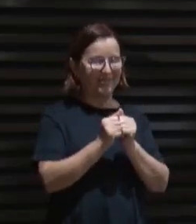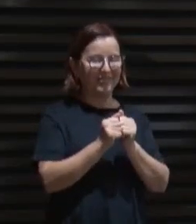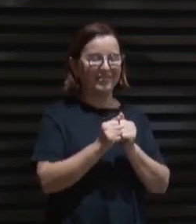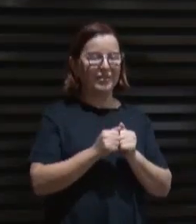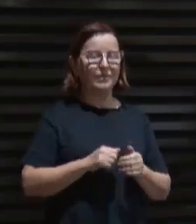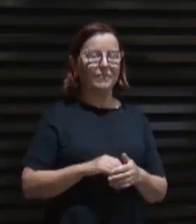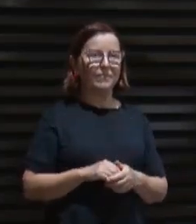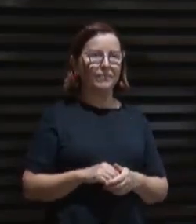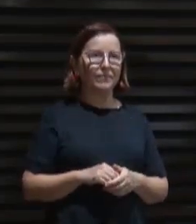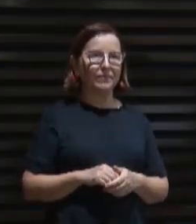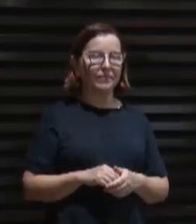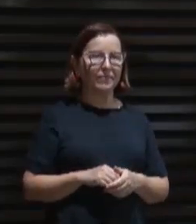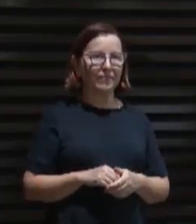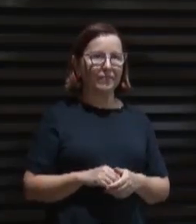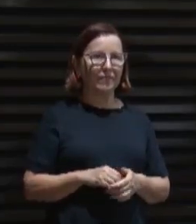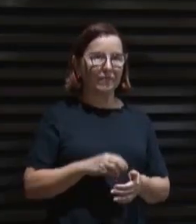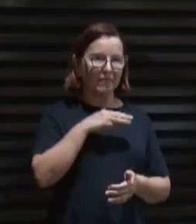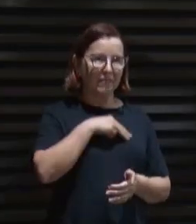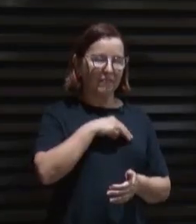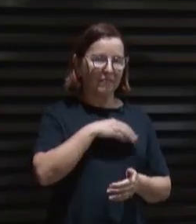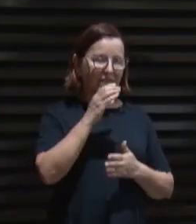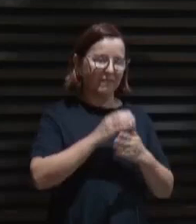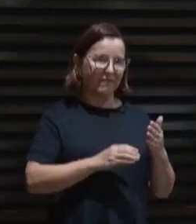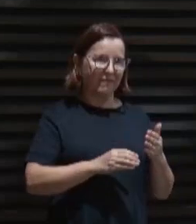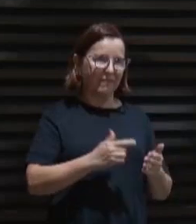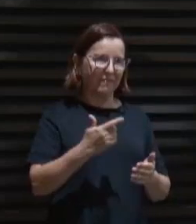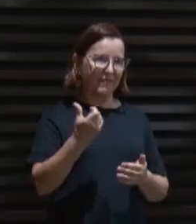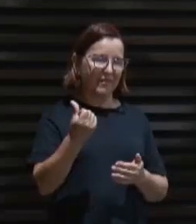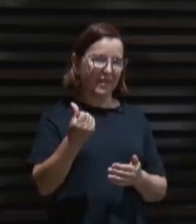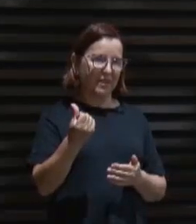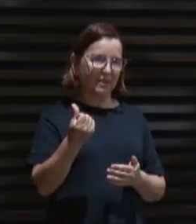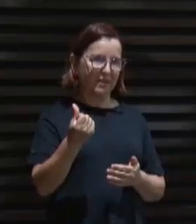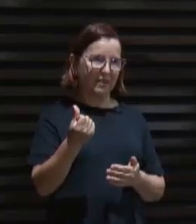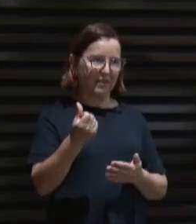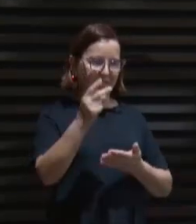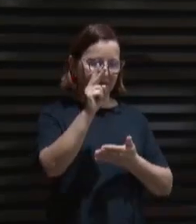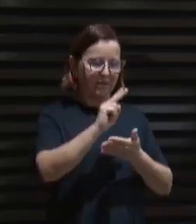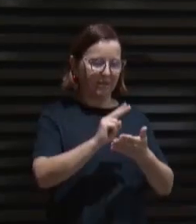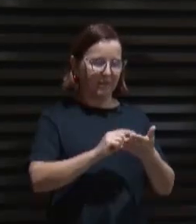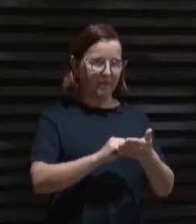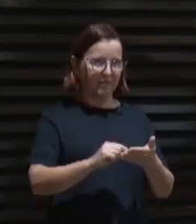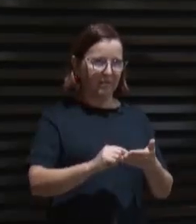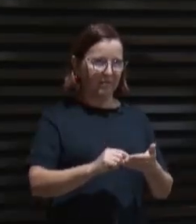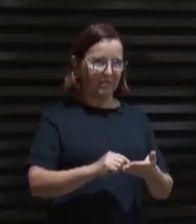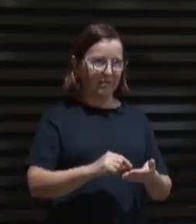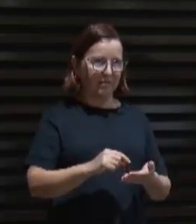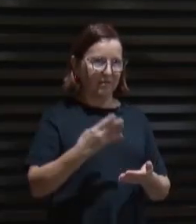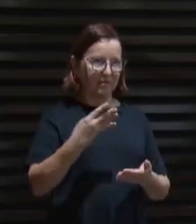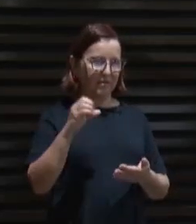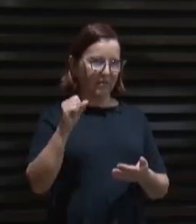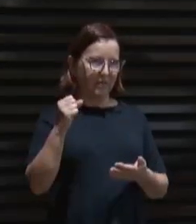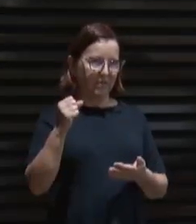O relato de Mateus, capítulo 26, vamos dar uma olhadinha nele, dos versículos 48